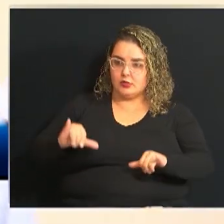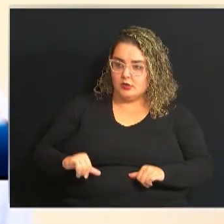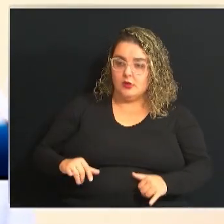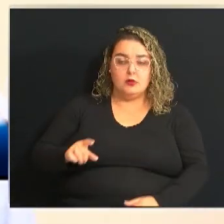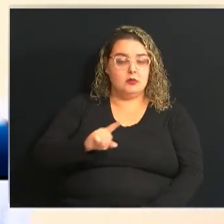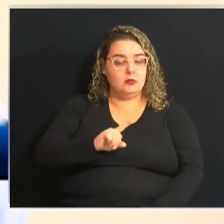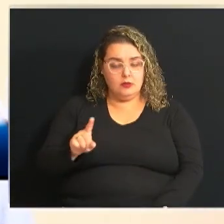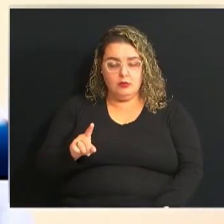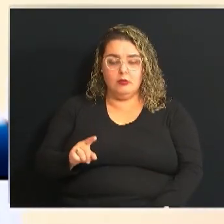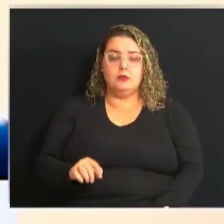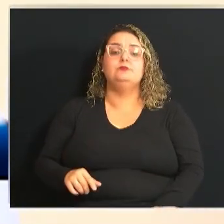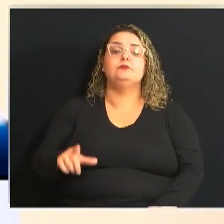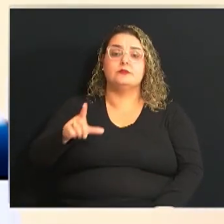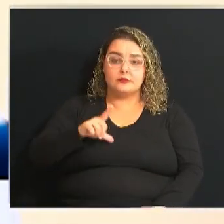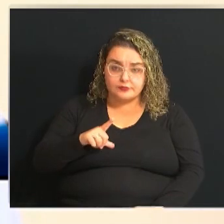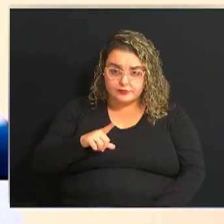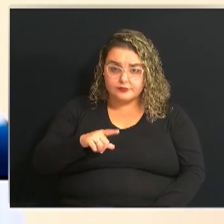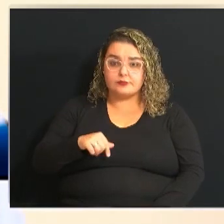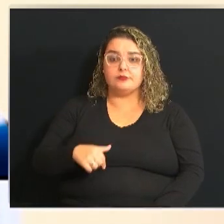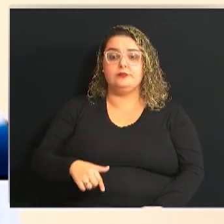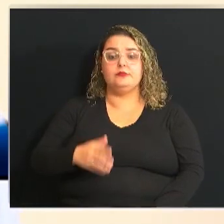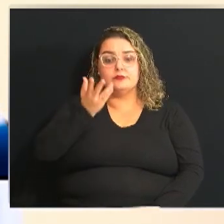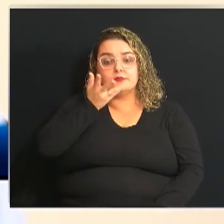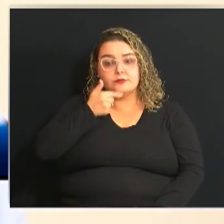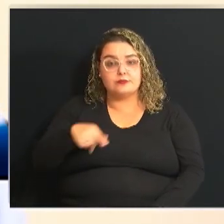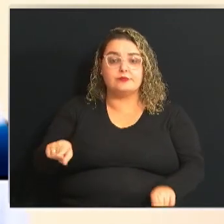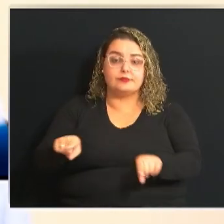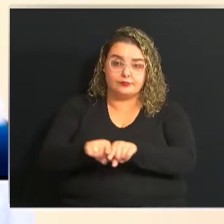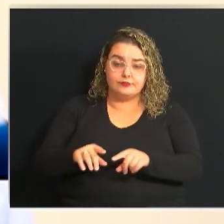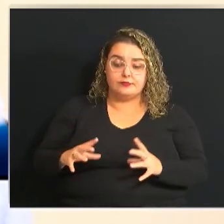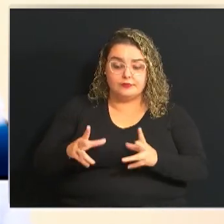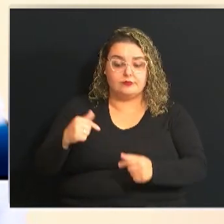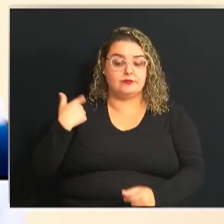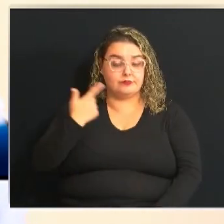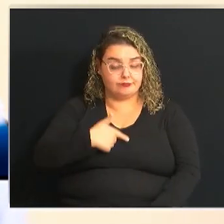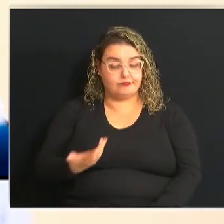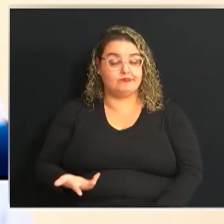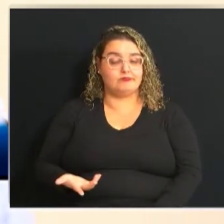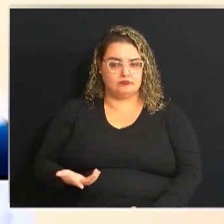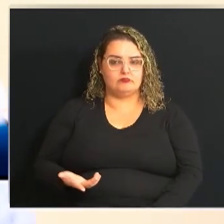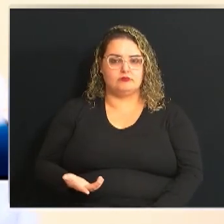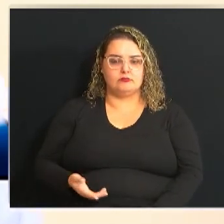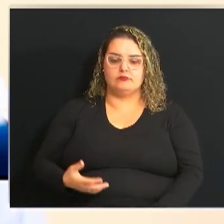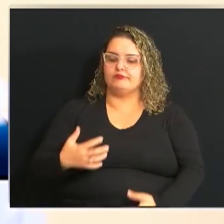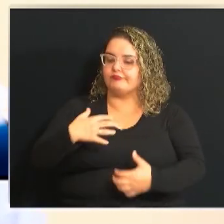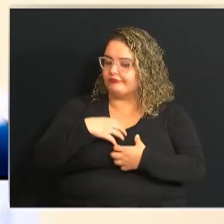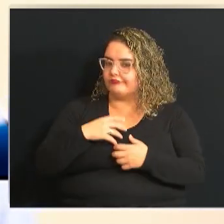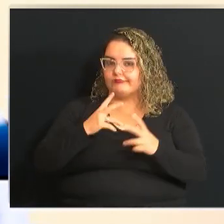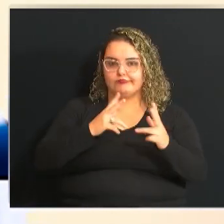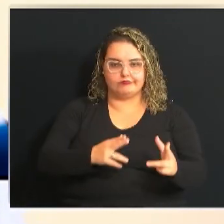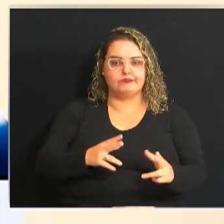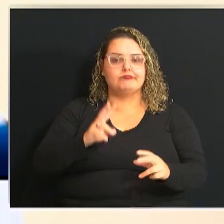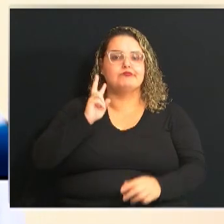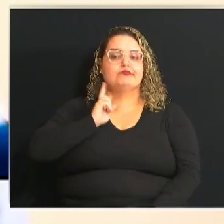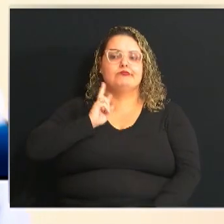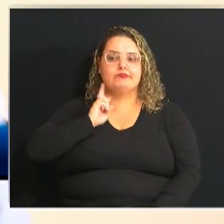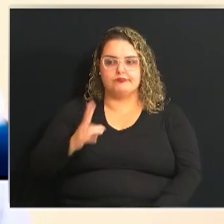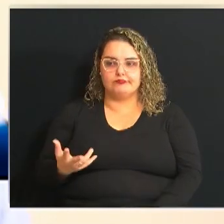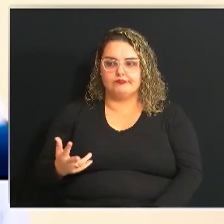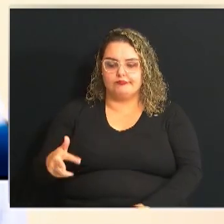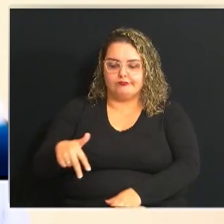conseguem detectar, né, o crime de racismo praticado contra eles. Então a gente acabou aproveitando e debatendo, porque essa é uma